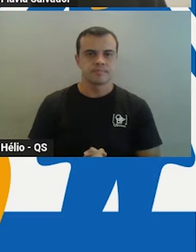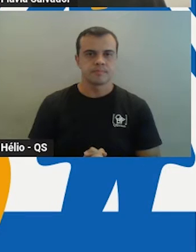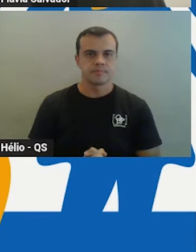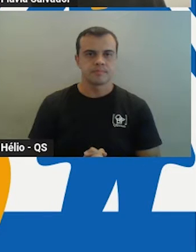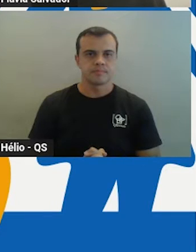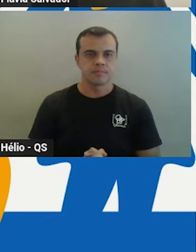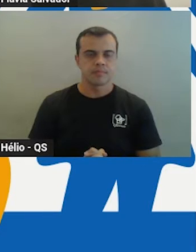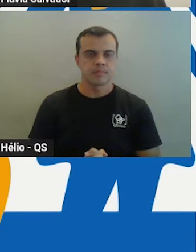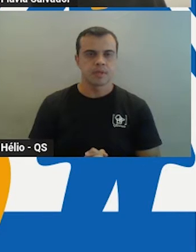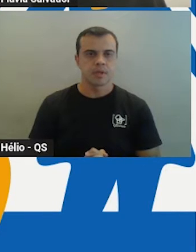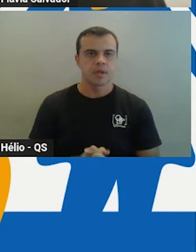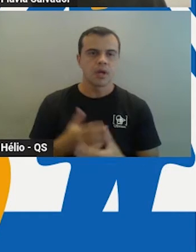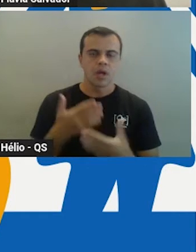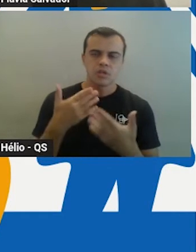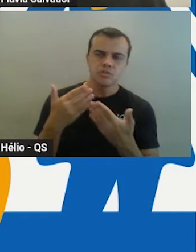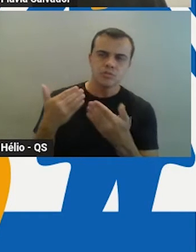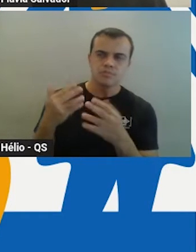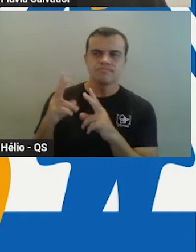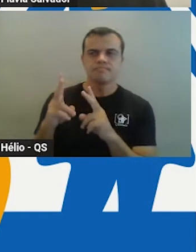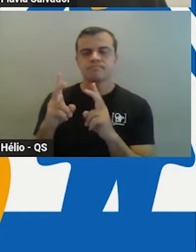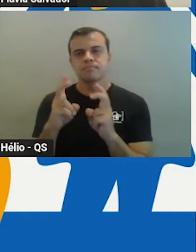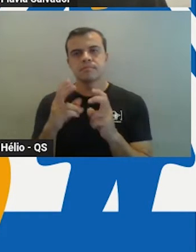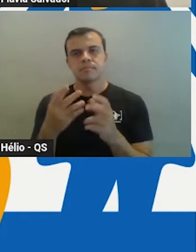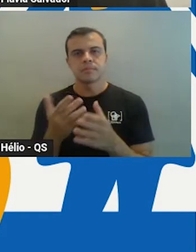a gente ficou discutindo várias coisas